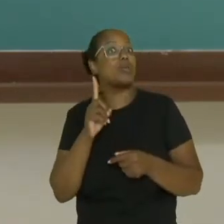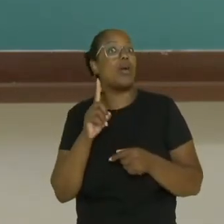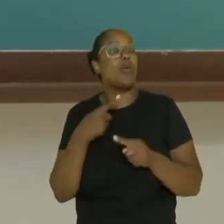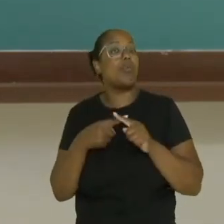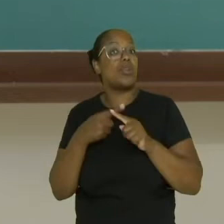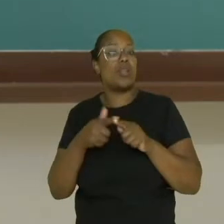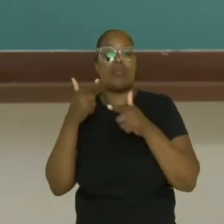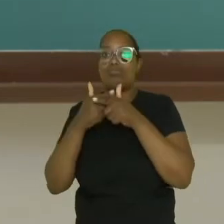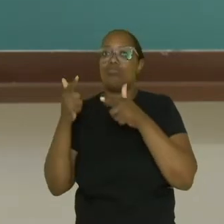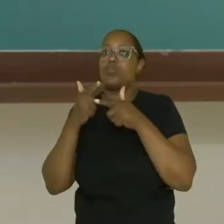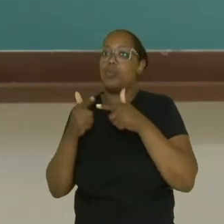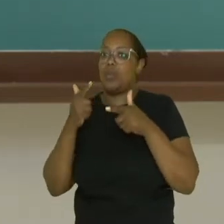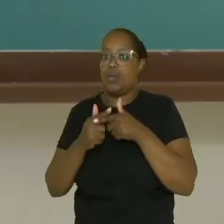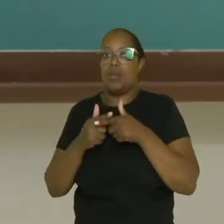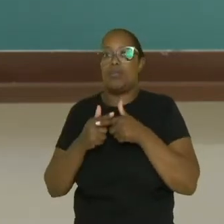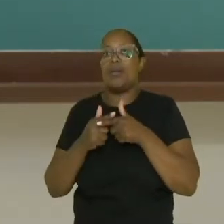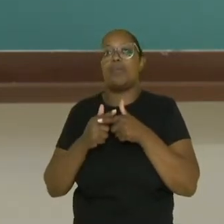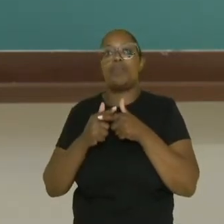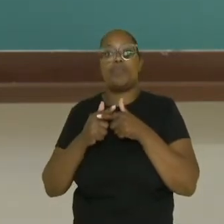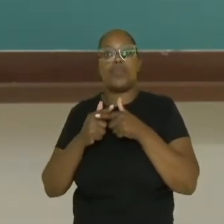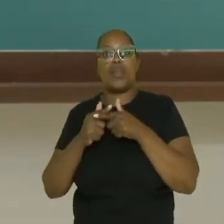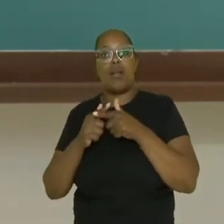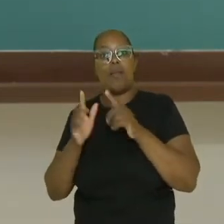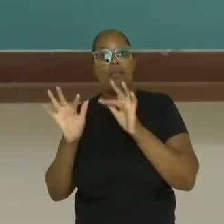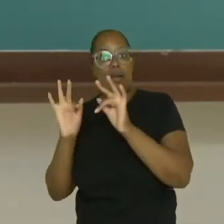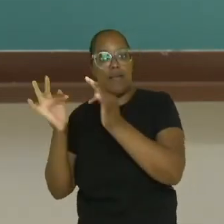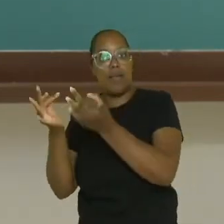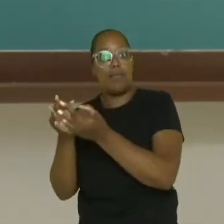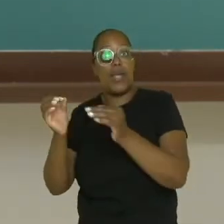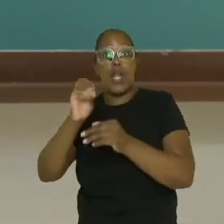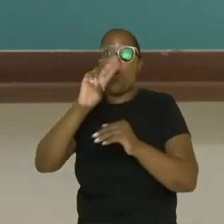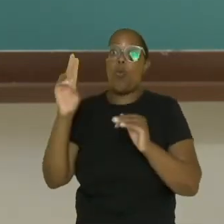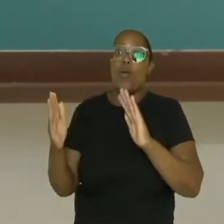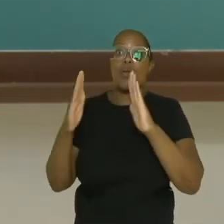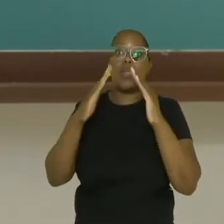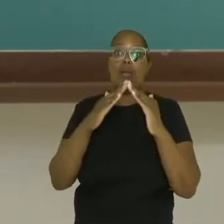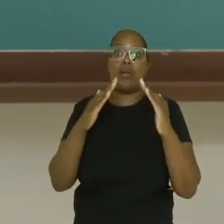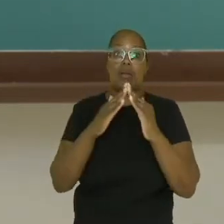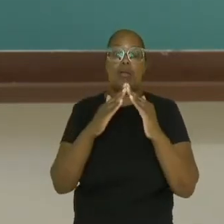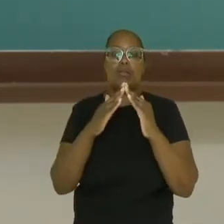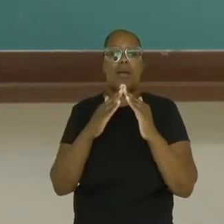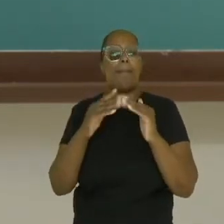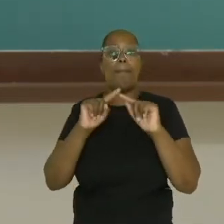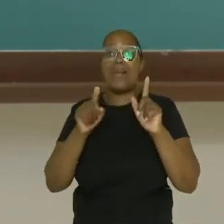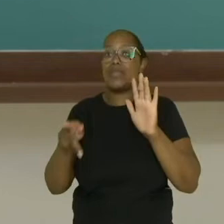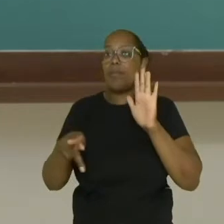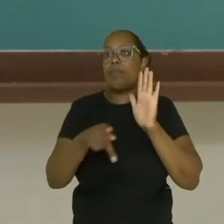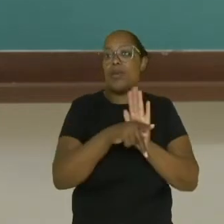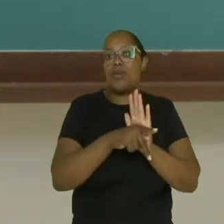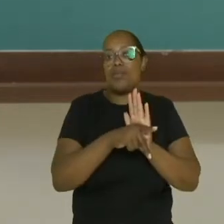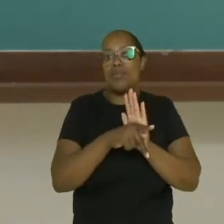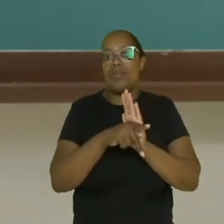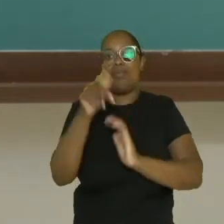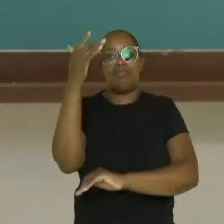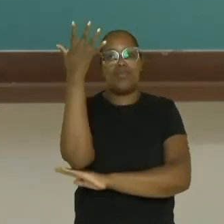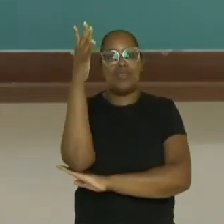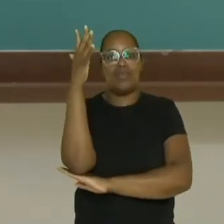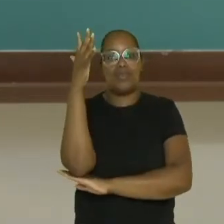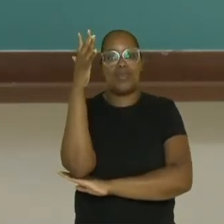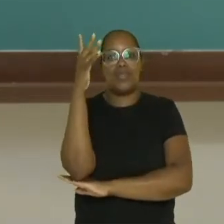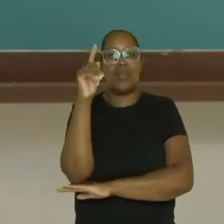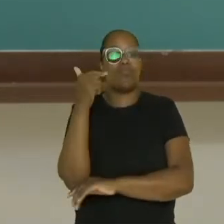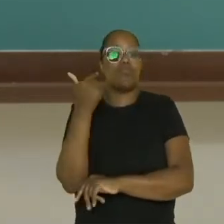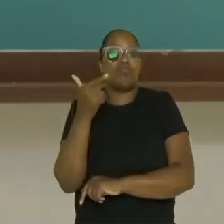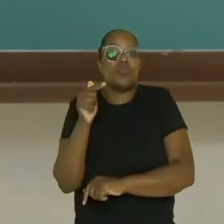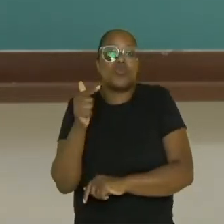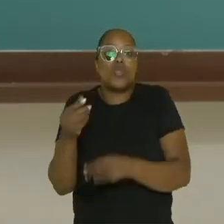causa danos naturais, mas ela é pertencente à natureza, ela é natural, então não tem o que